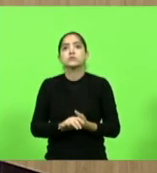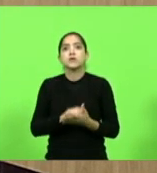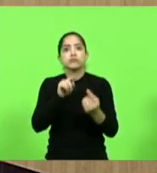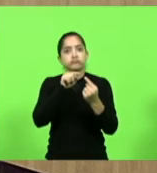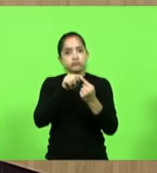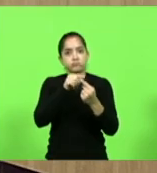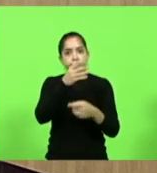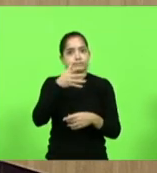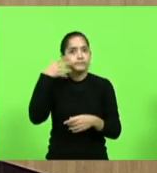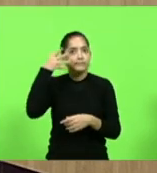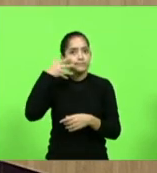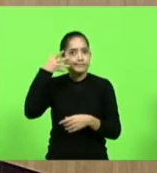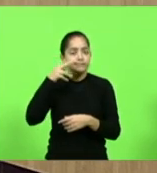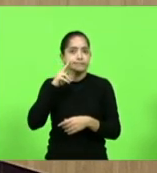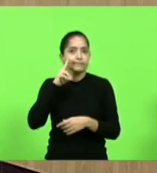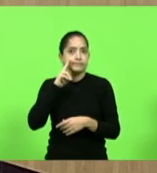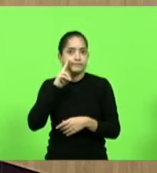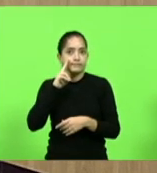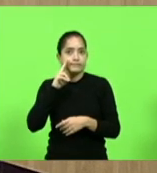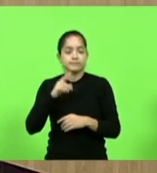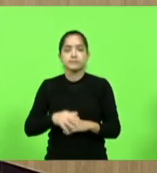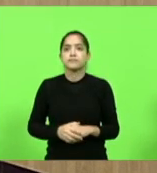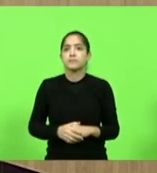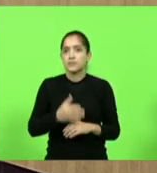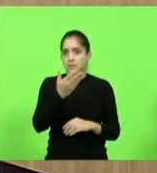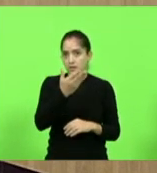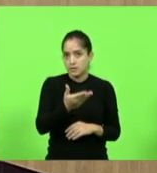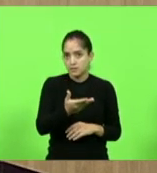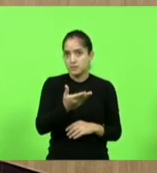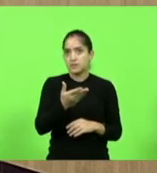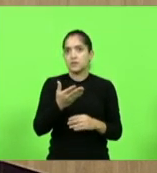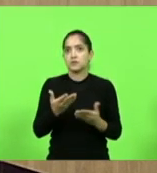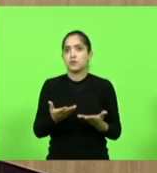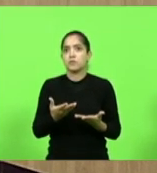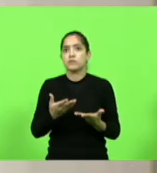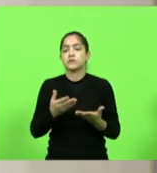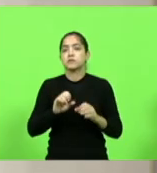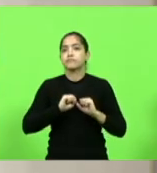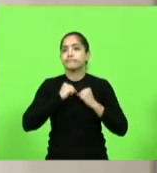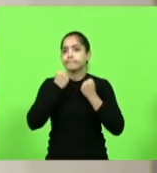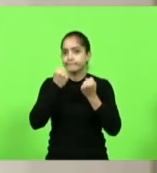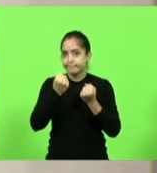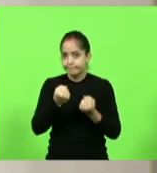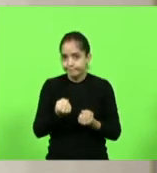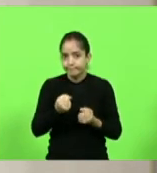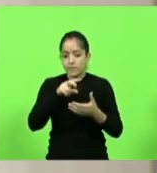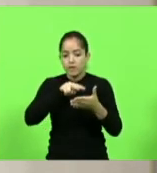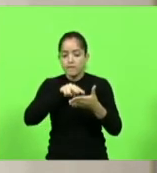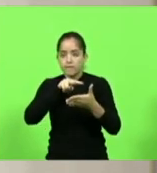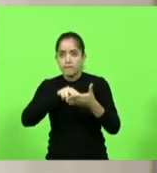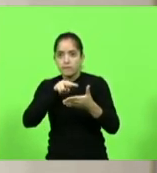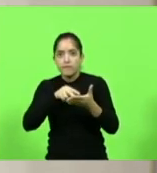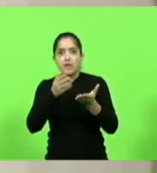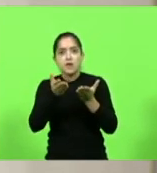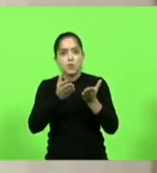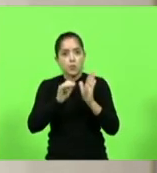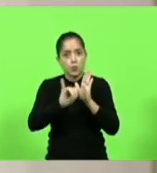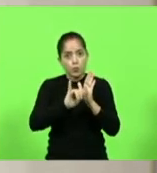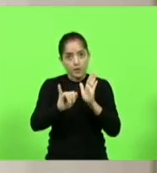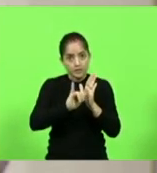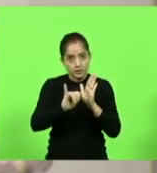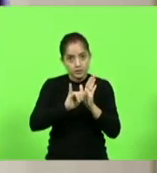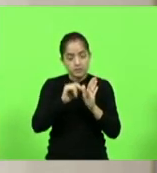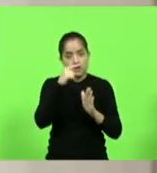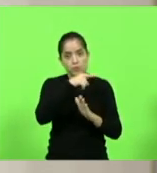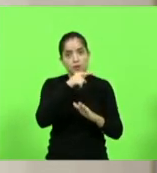Ivan e dizer que, assim como Vossa Excelência se debruçou em olhar o edital de concessão do Centro de Eventos de Balneário